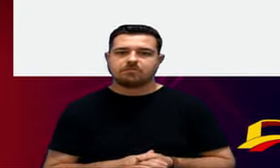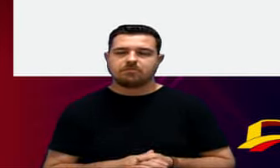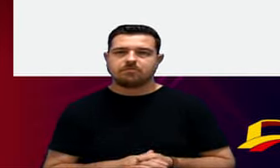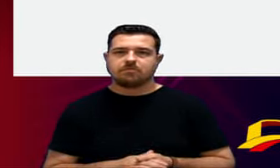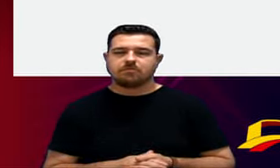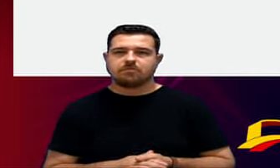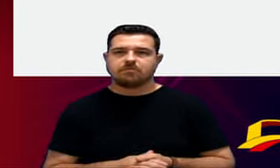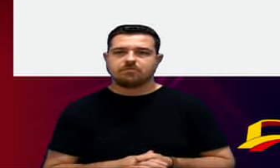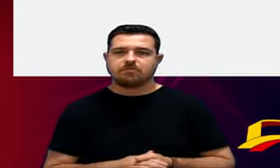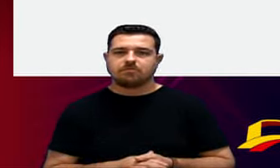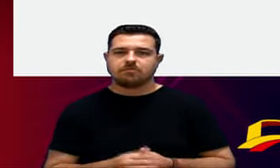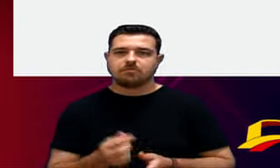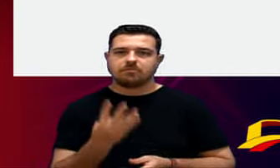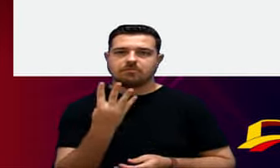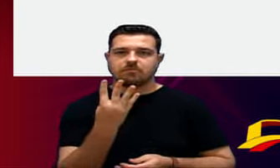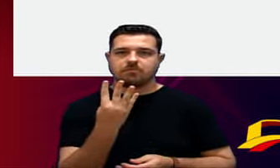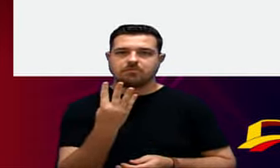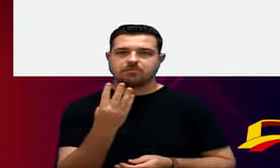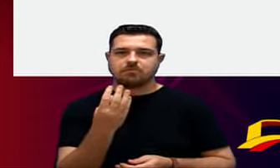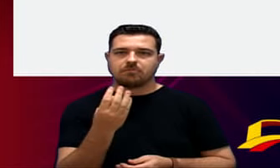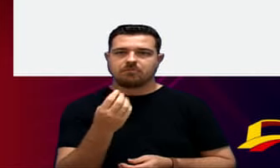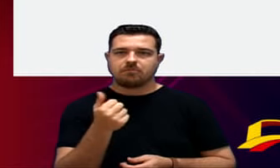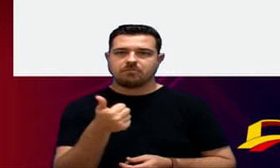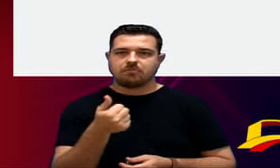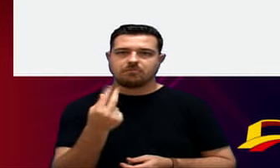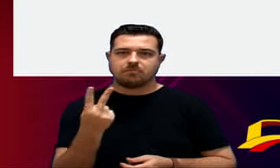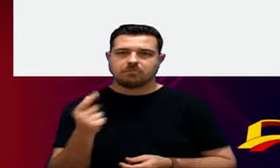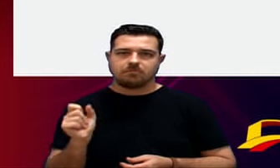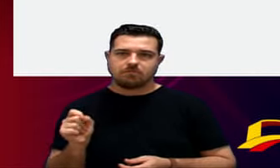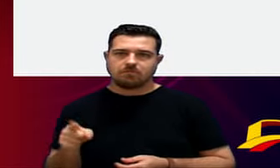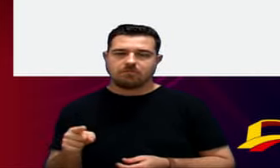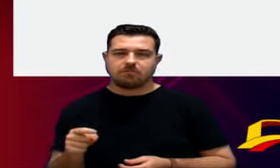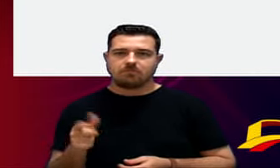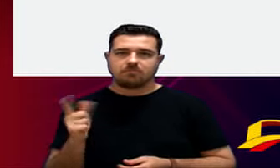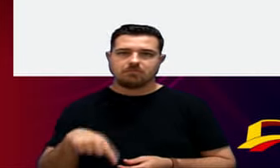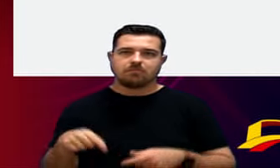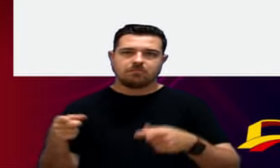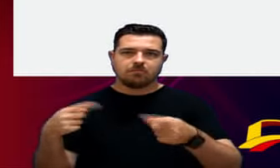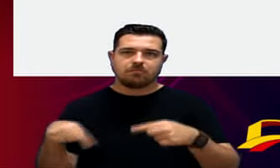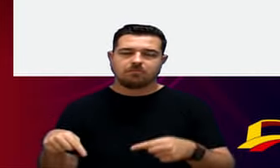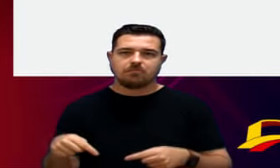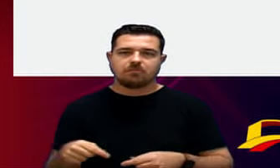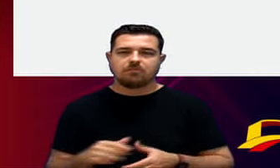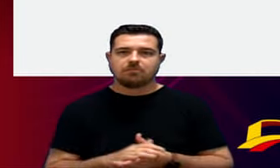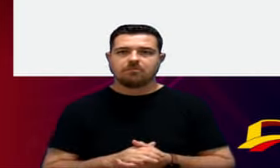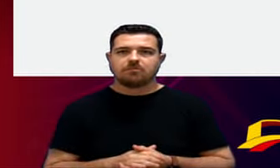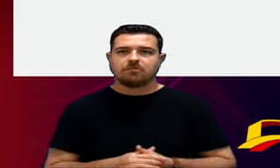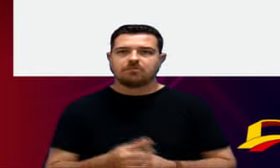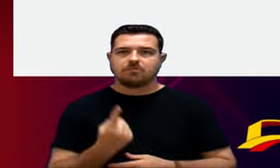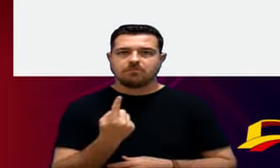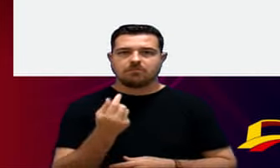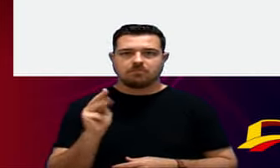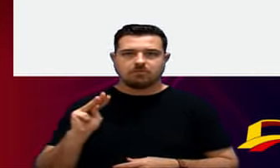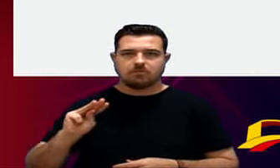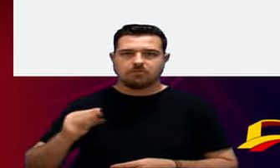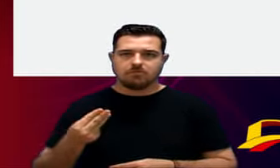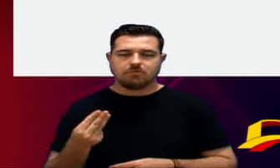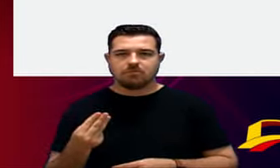Guerra R 4 122.90 manutenção do Corpo de Bombeiros R